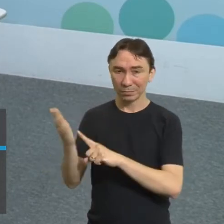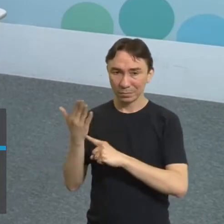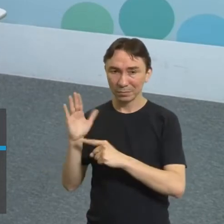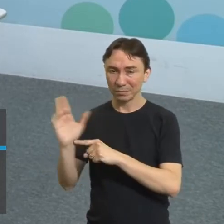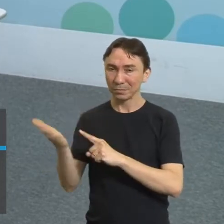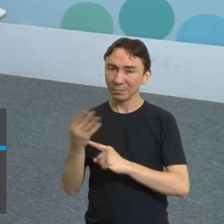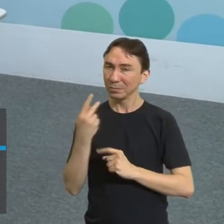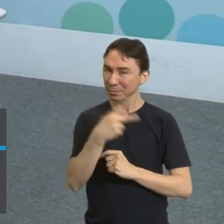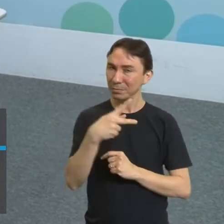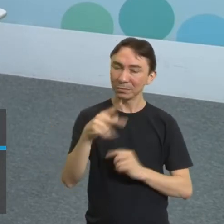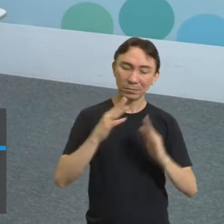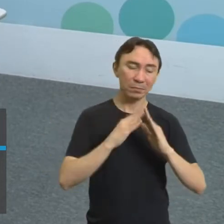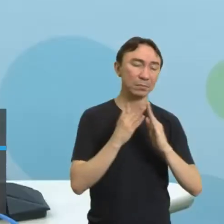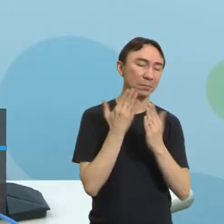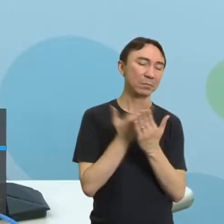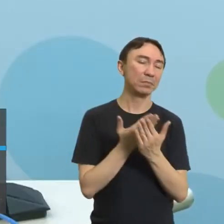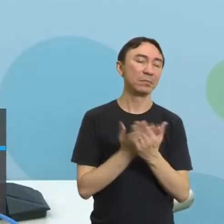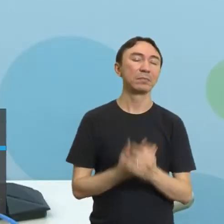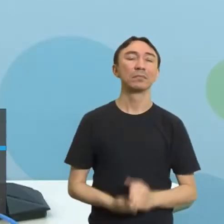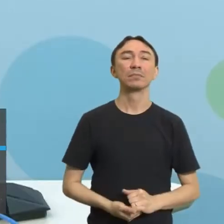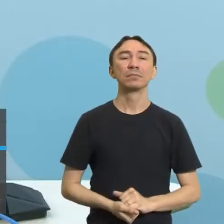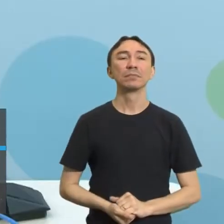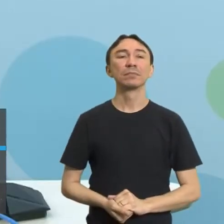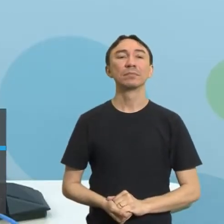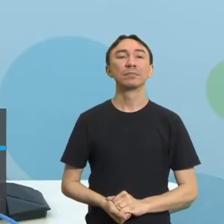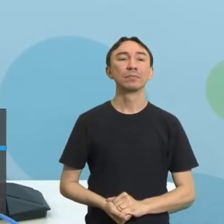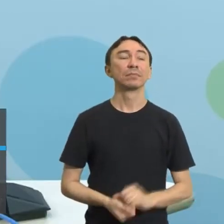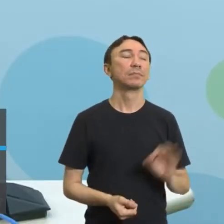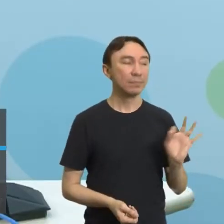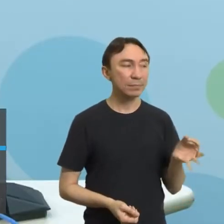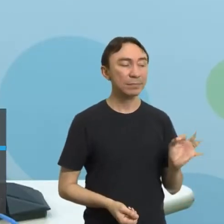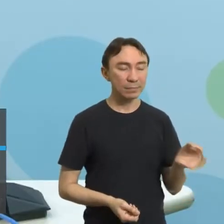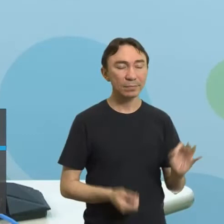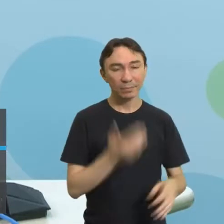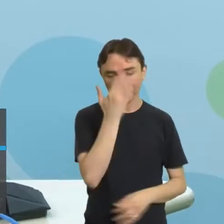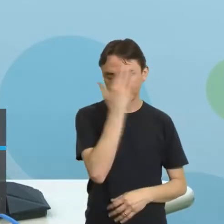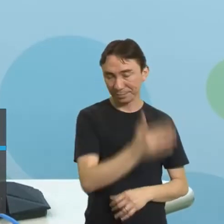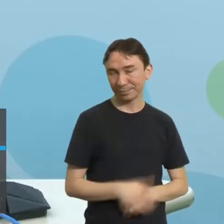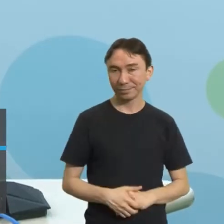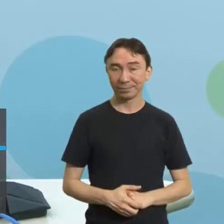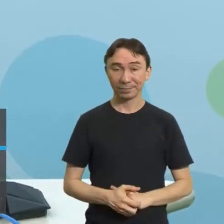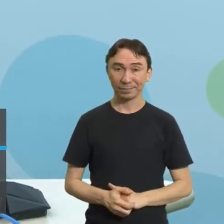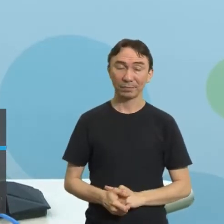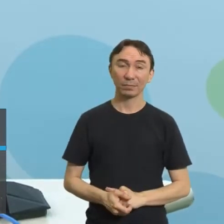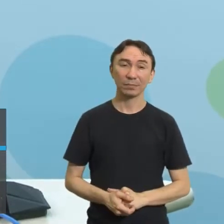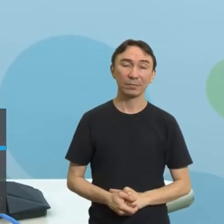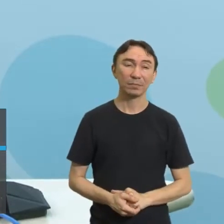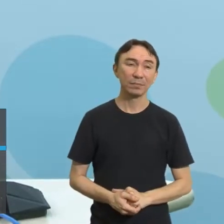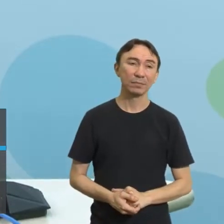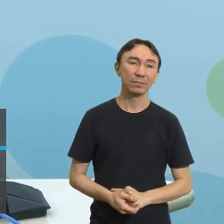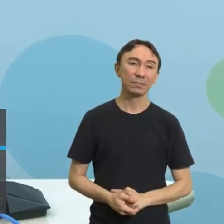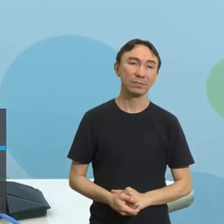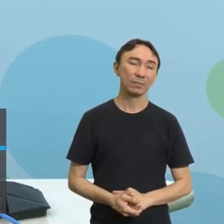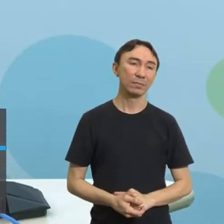unidades escolares. Isso, obrigada, Lê. Bom, gente, então, a gente vai apresentar